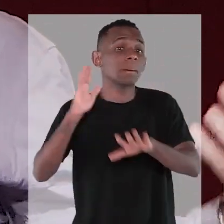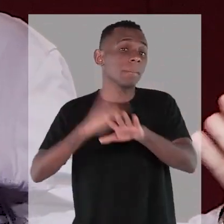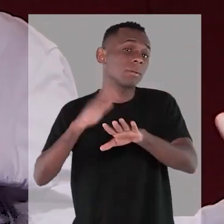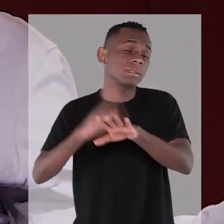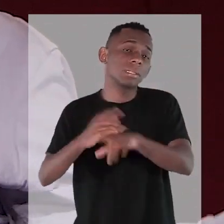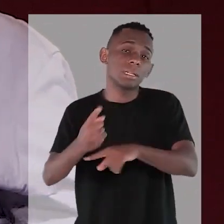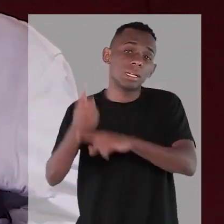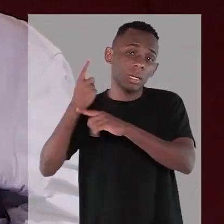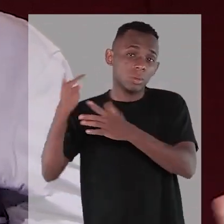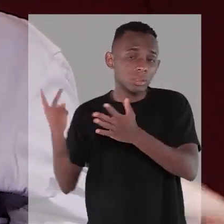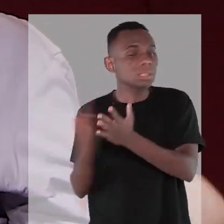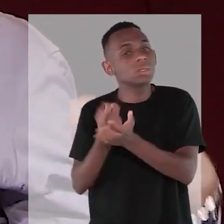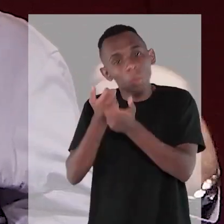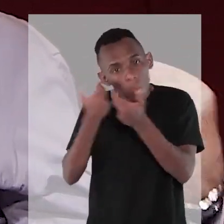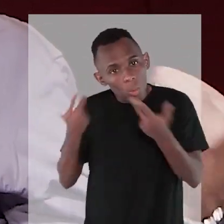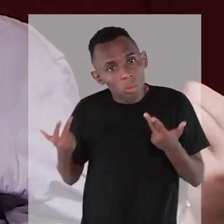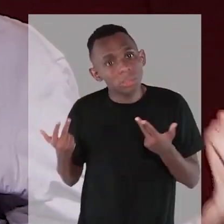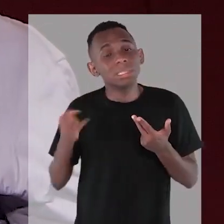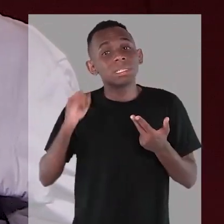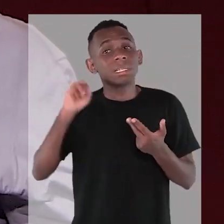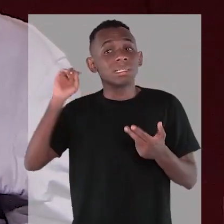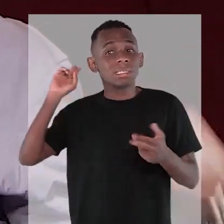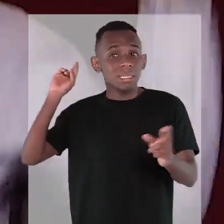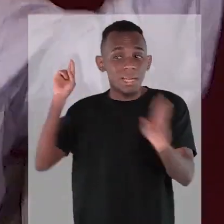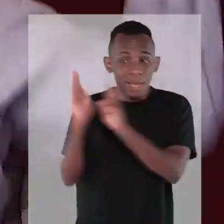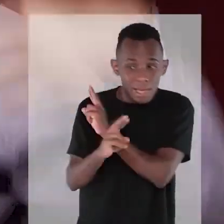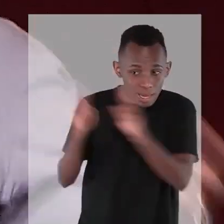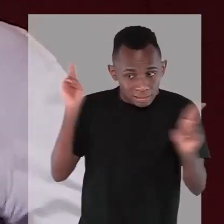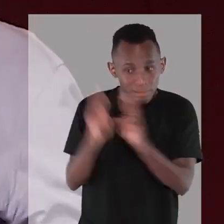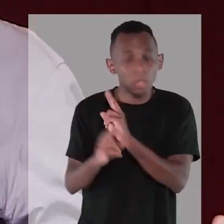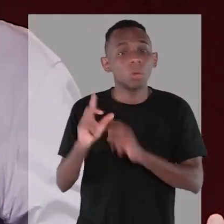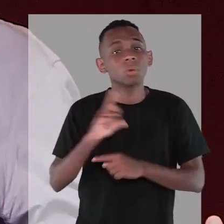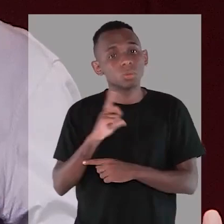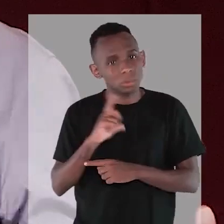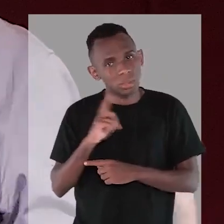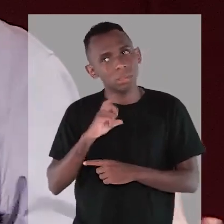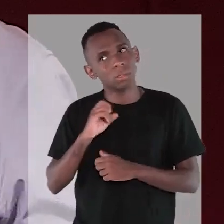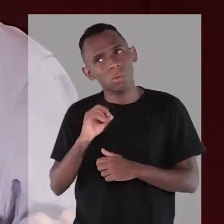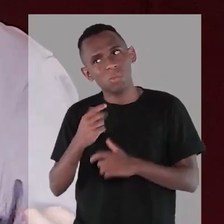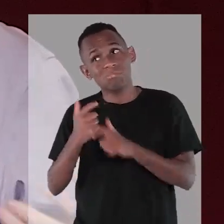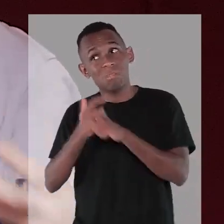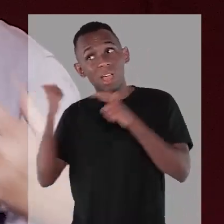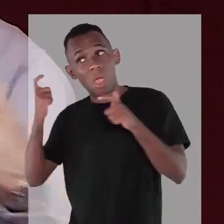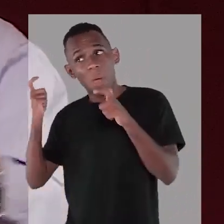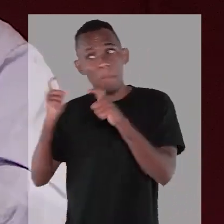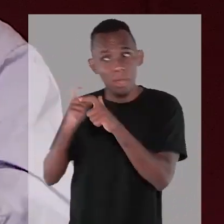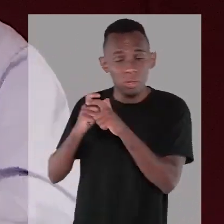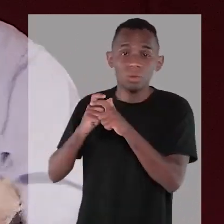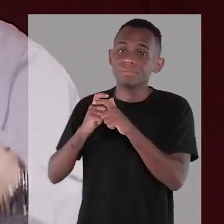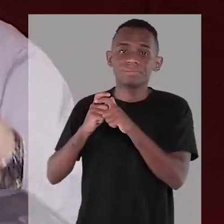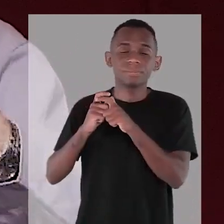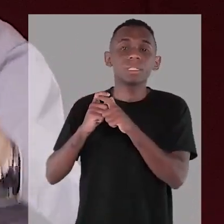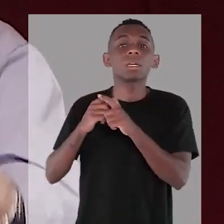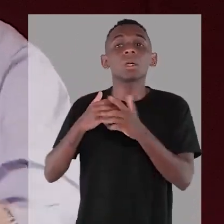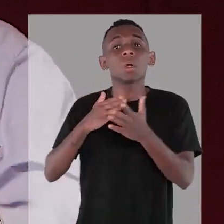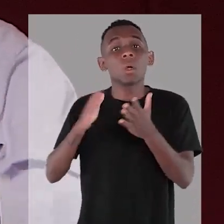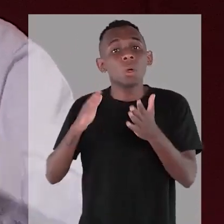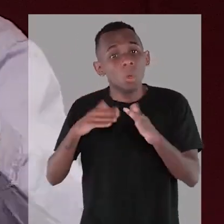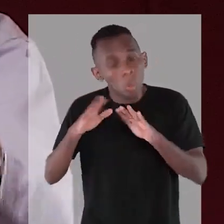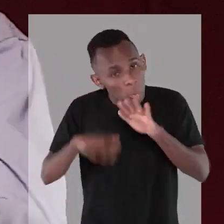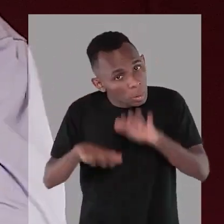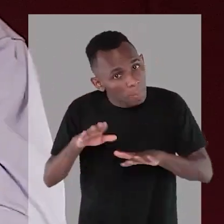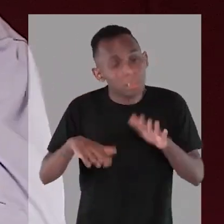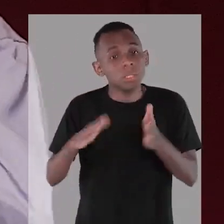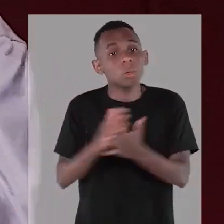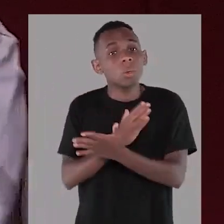que foi anterior a ela, de alguma maneira, maior ou menor, tanto faz, né, influencia e conduz